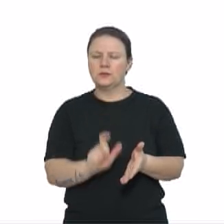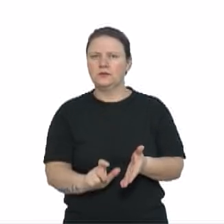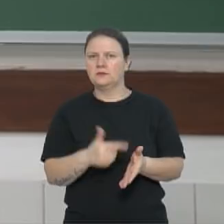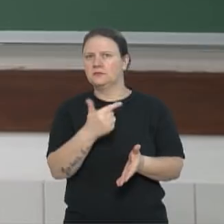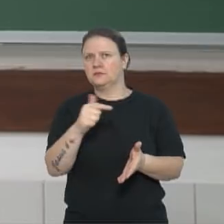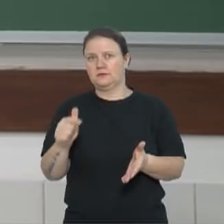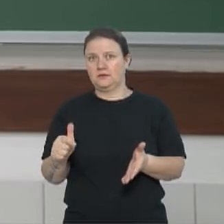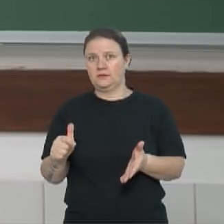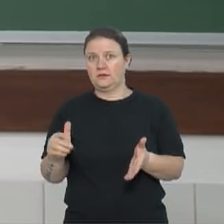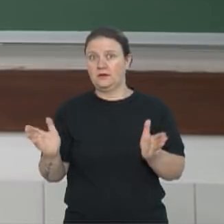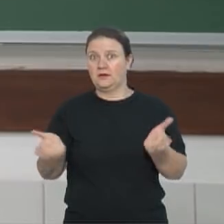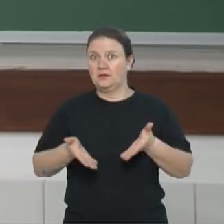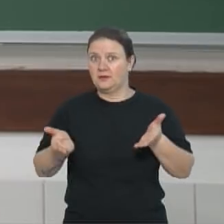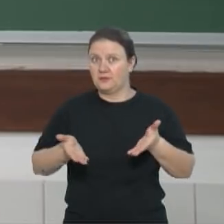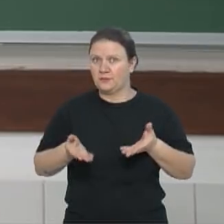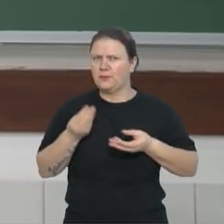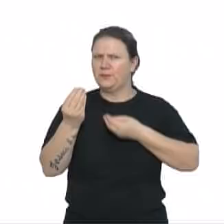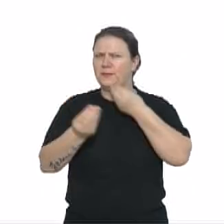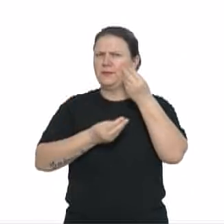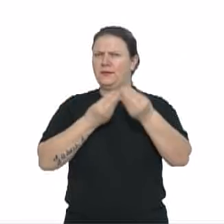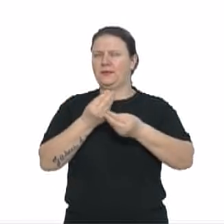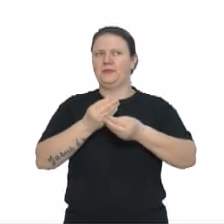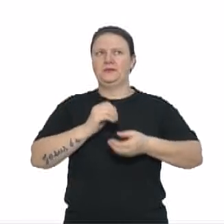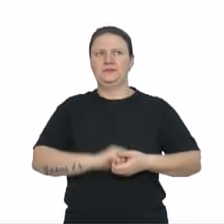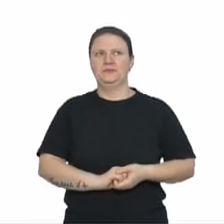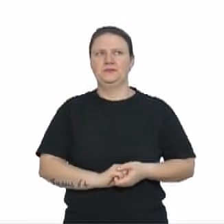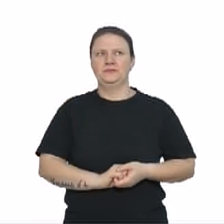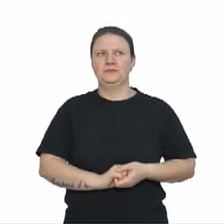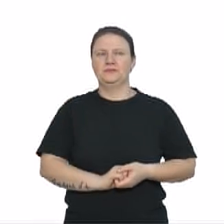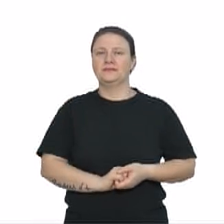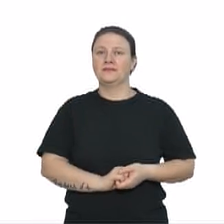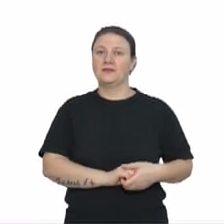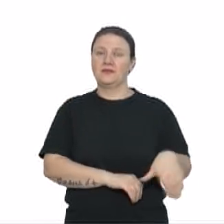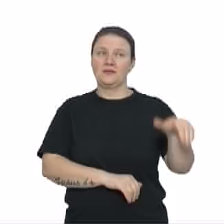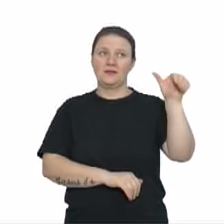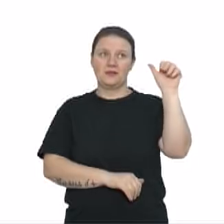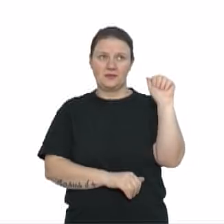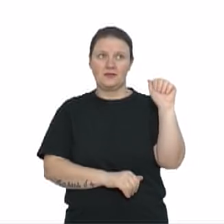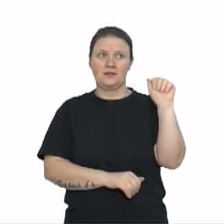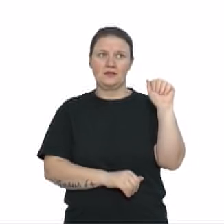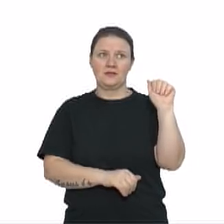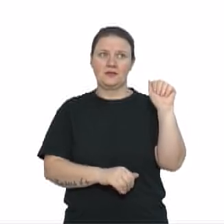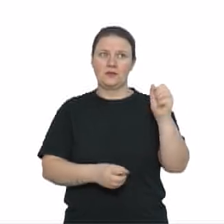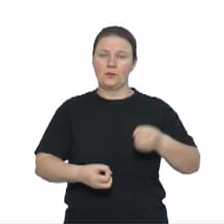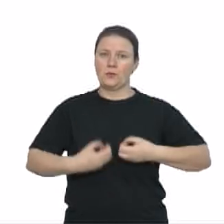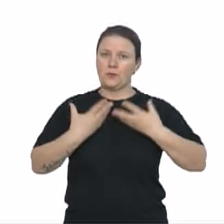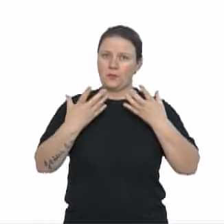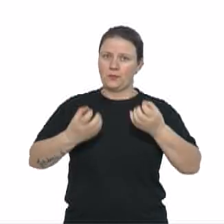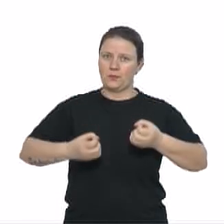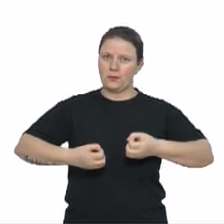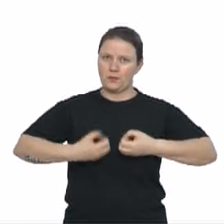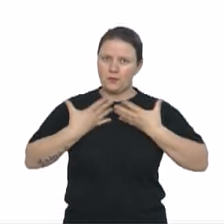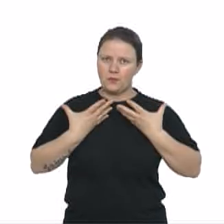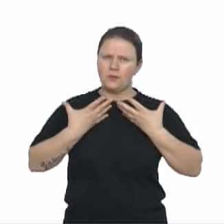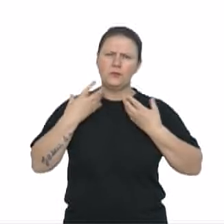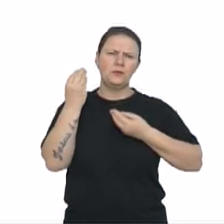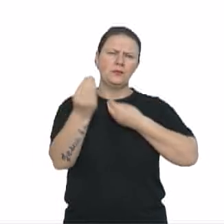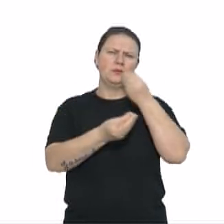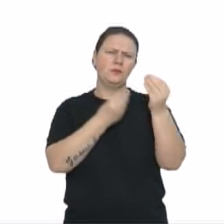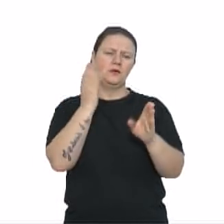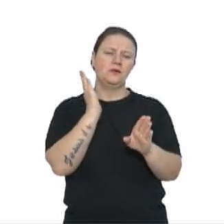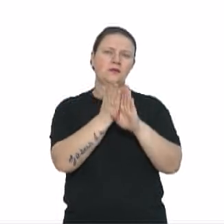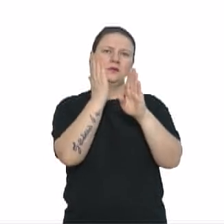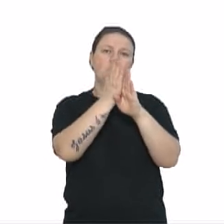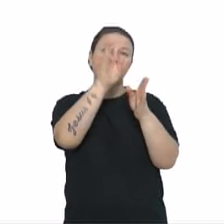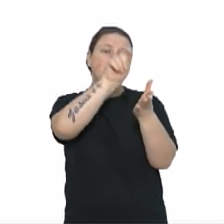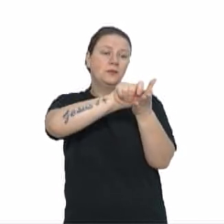linguagem verbal. Olha aí. A resposta correta é a letra A, expressa na pronúncia, na escrita